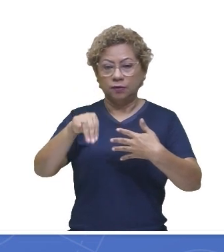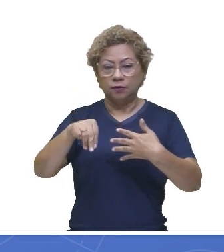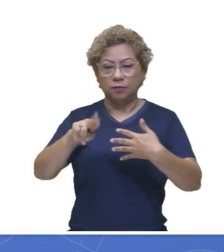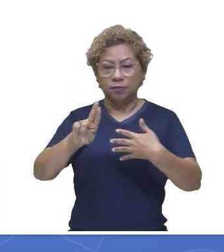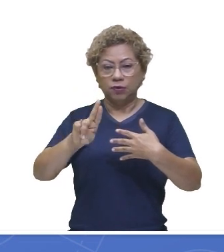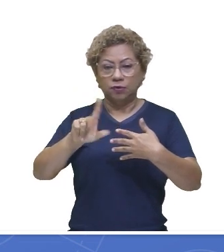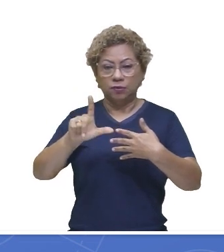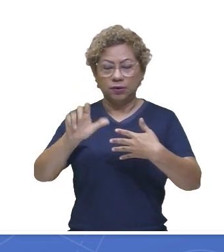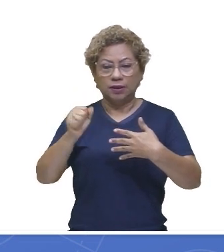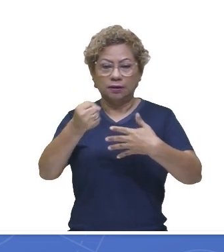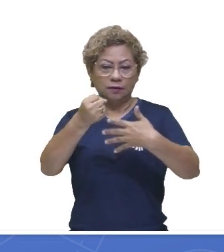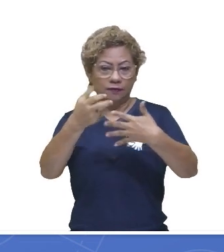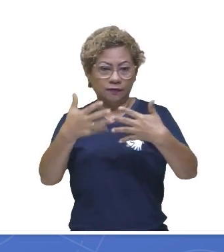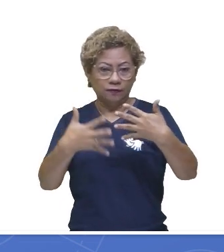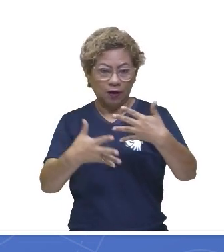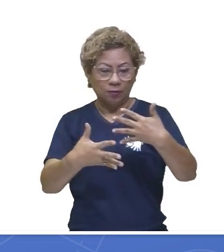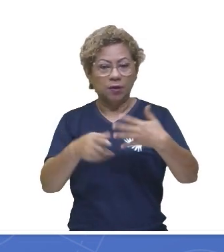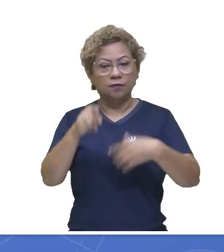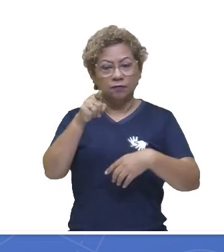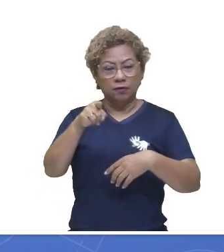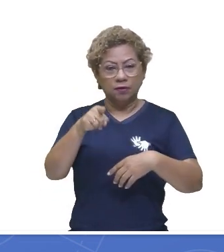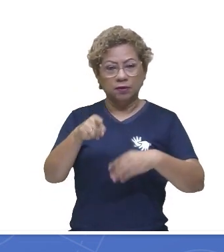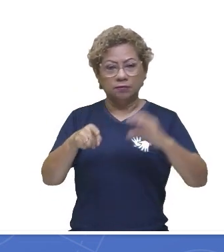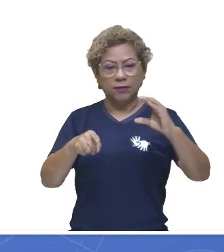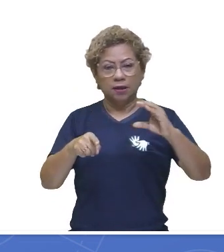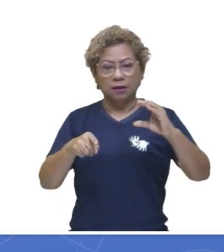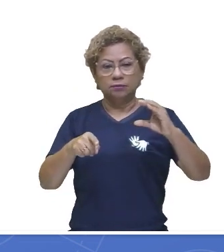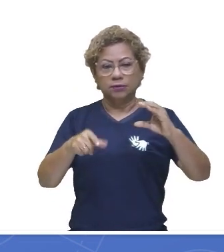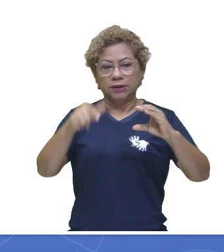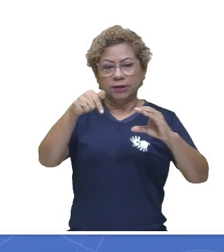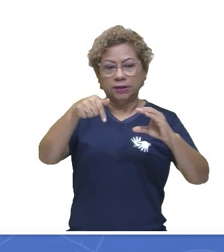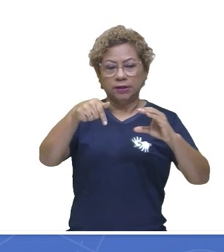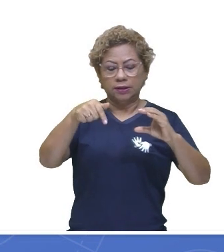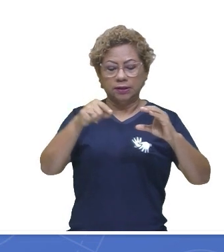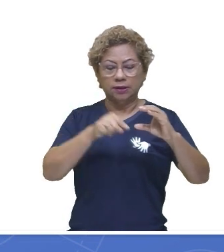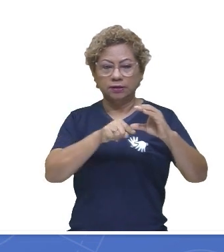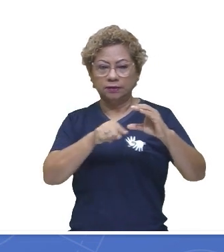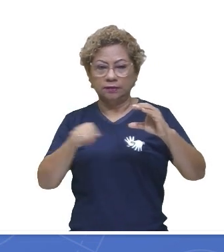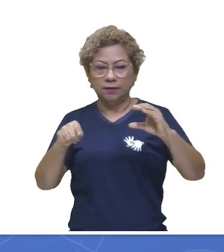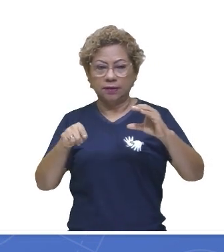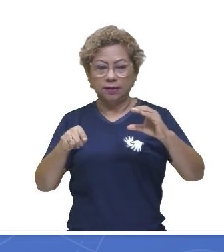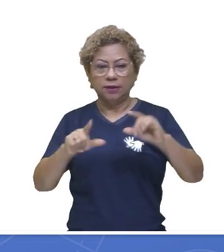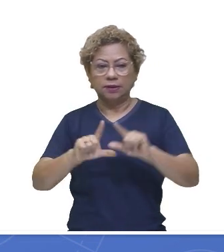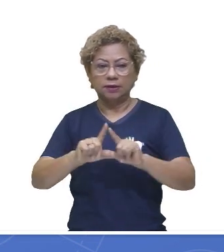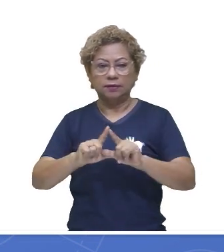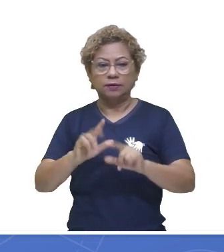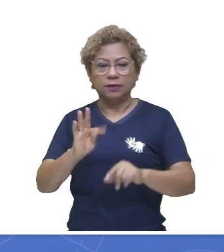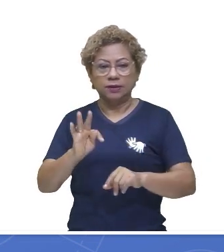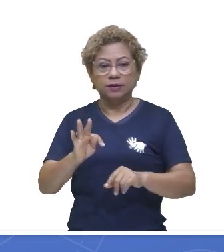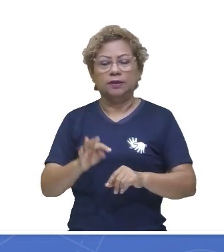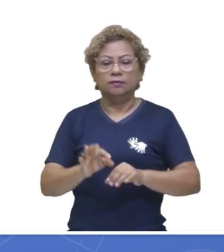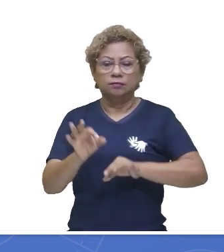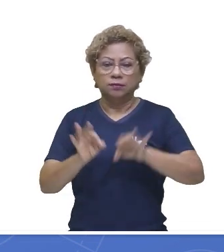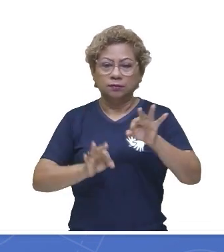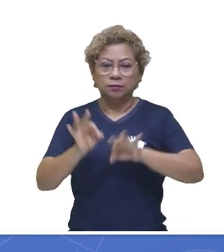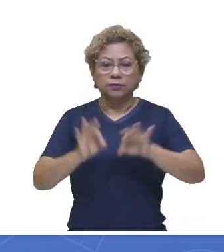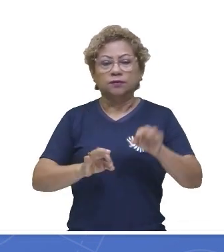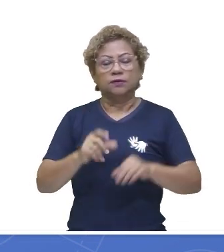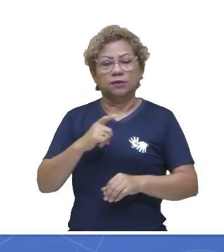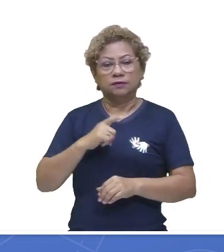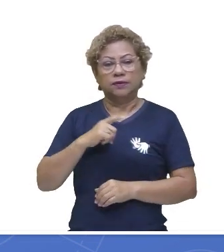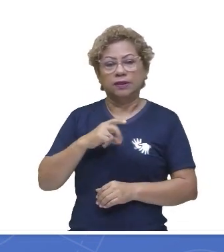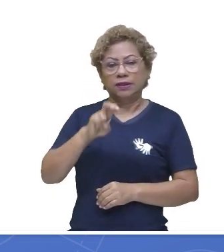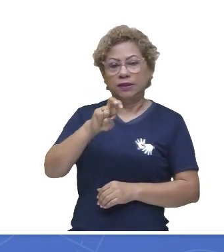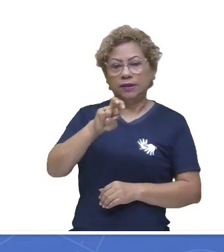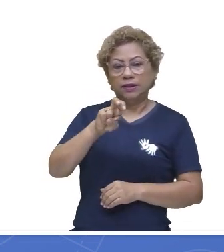dividir, então, 5.000 por 100, e 5.000 dividido por 100 aqui, ó, a gente pode simplificar, o resultado é